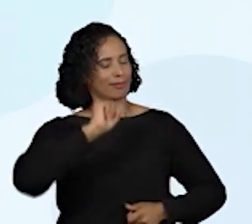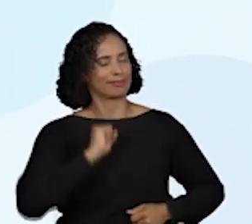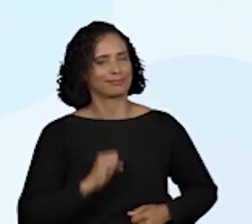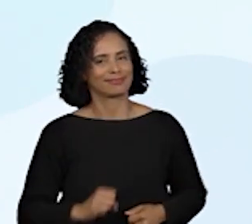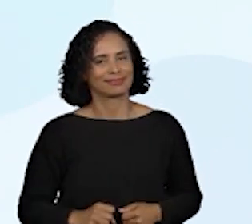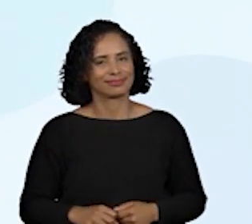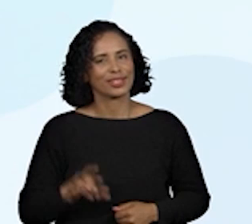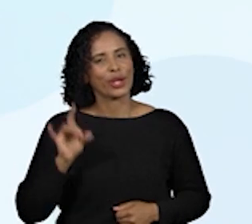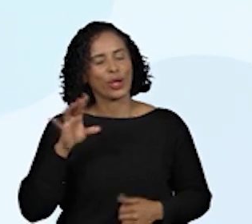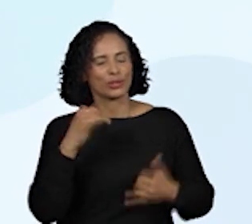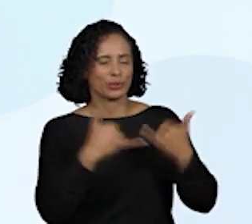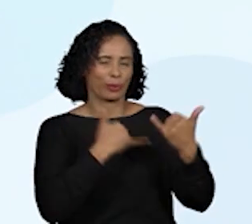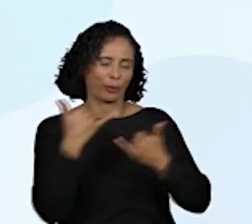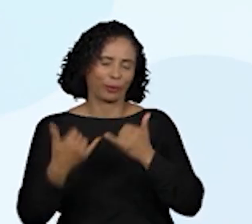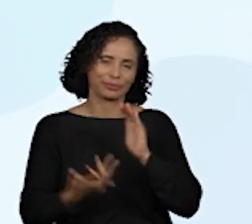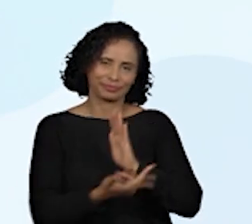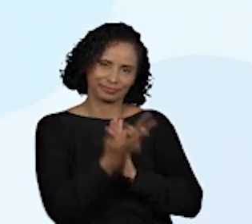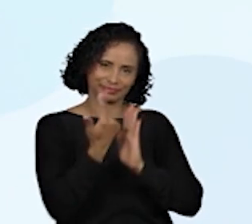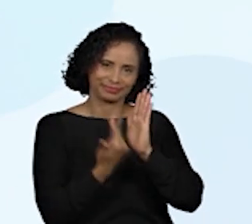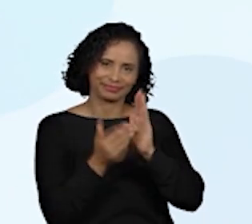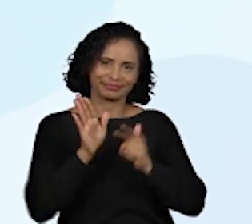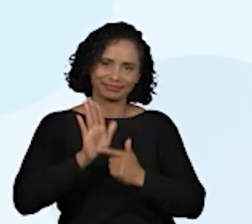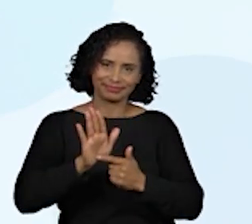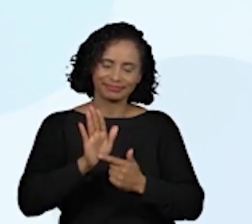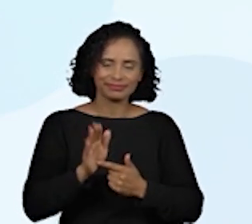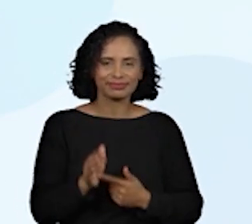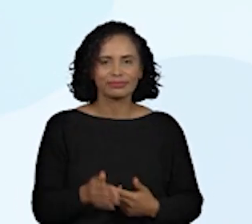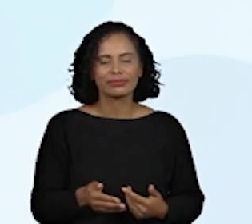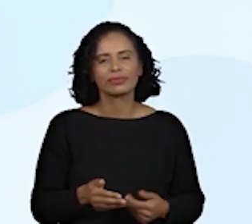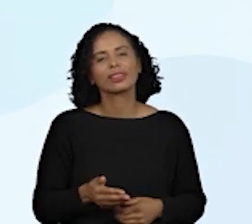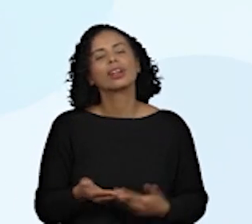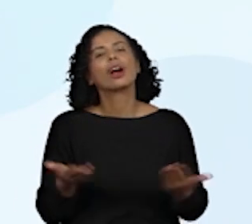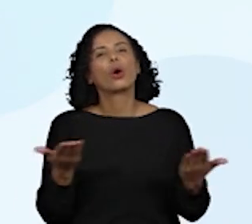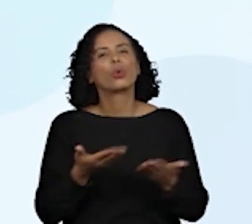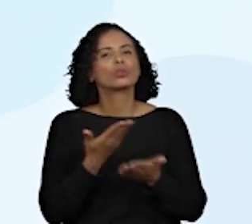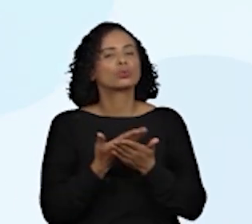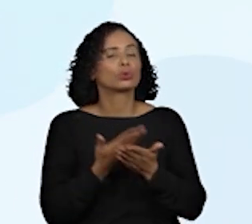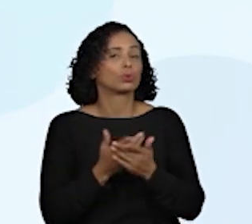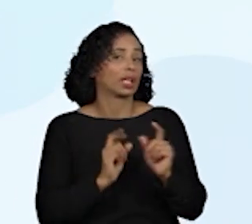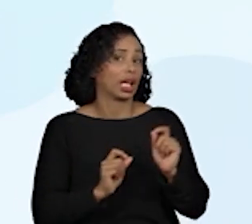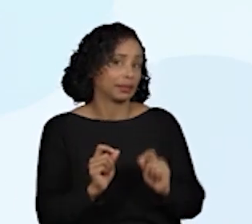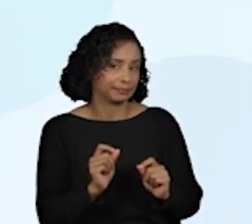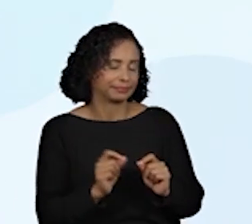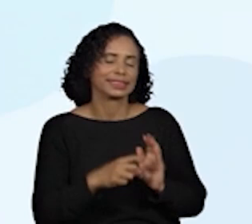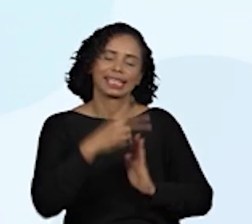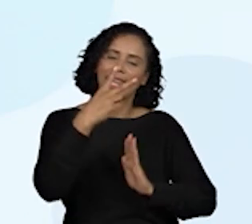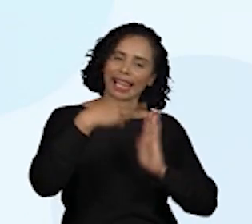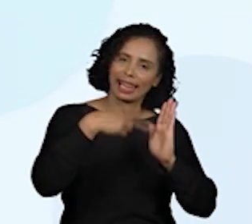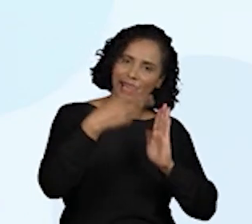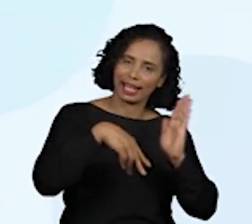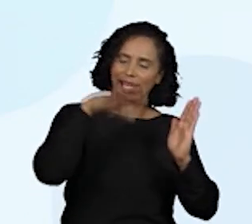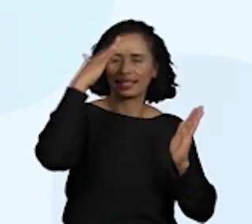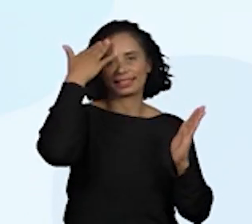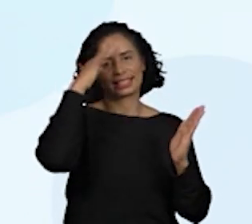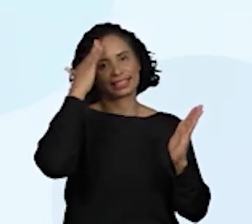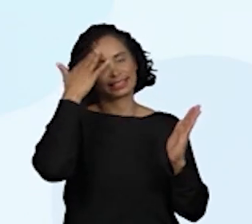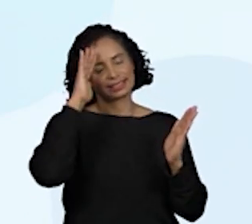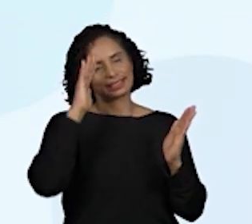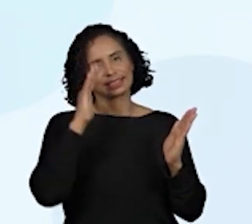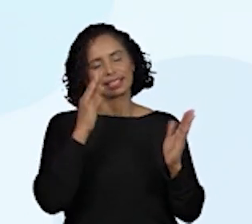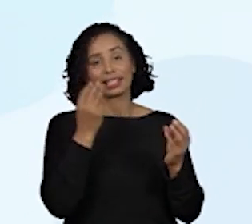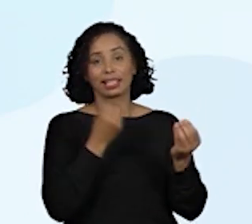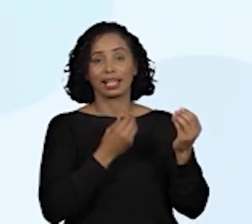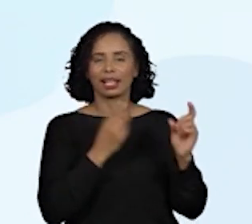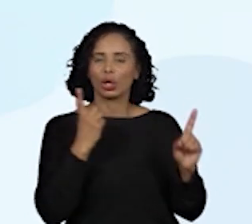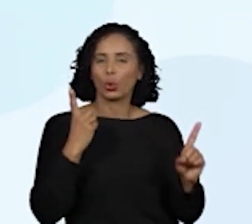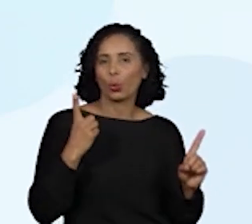É só uma ilustração. O que fizemos nesta aula? Leitura, compreensão e identificação da